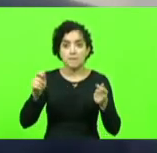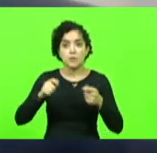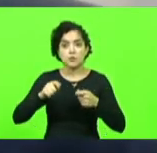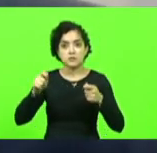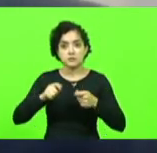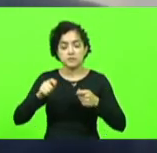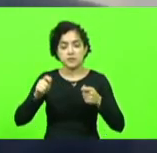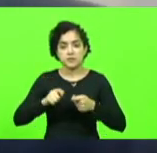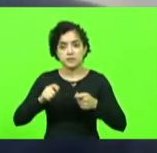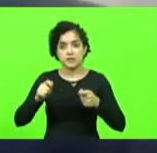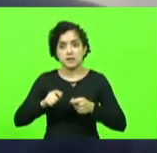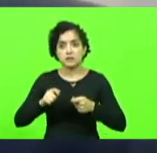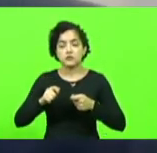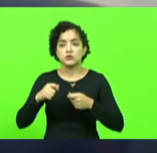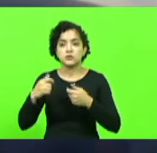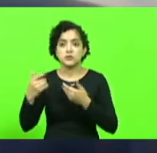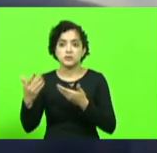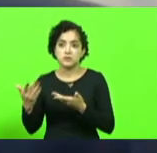gente conseguir